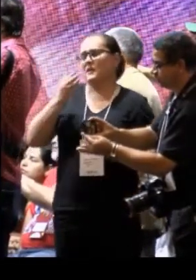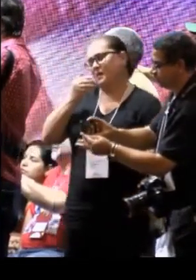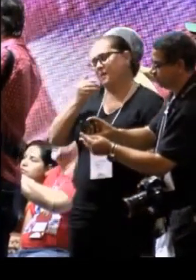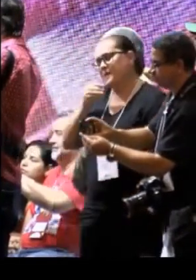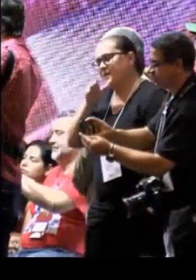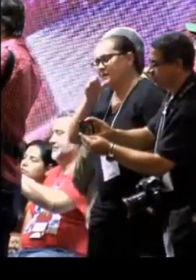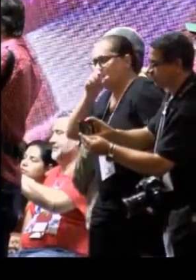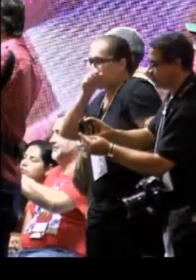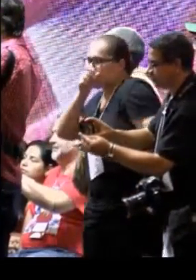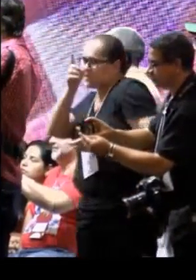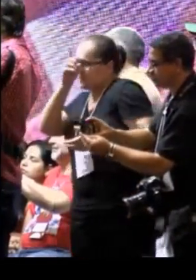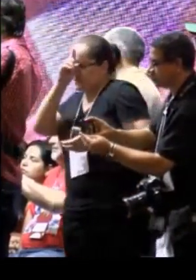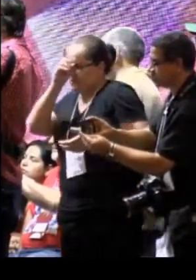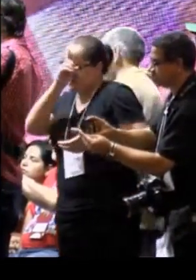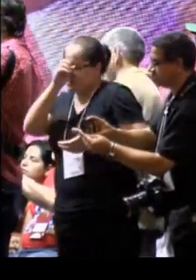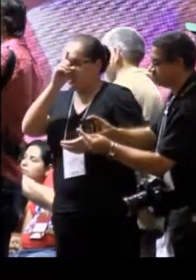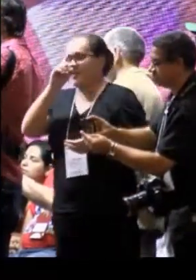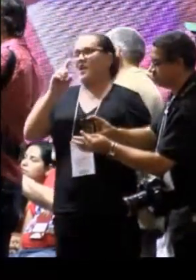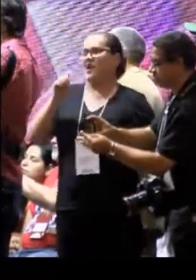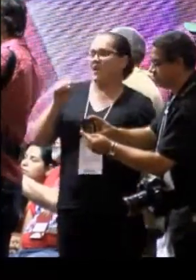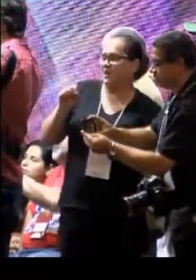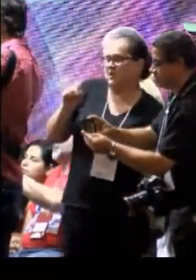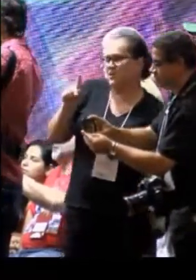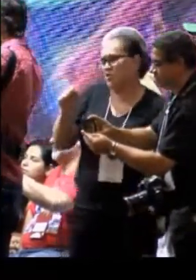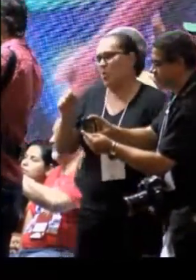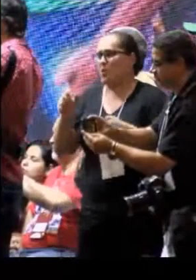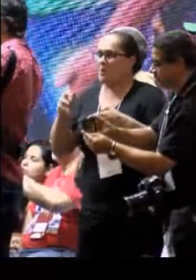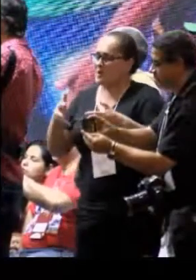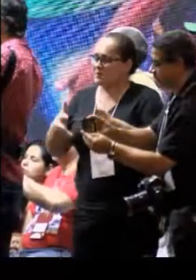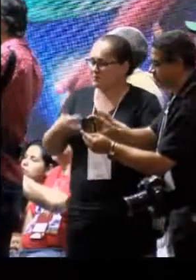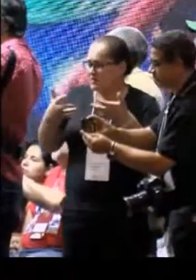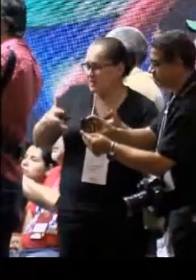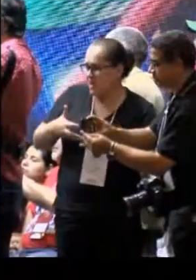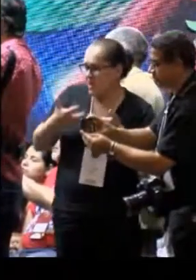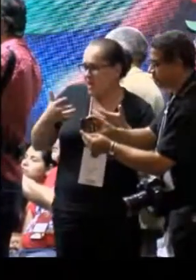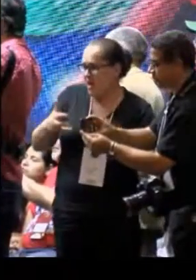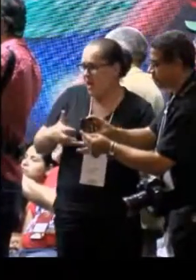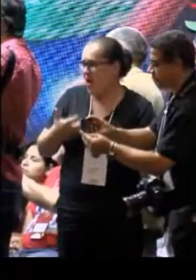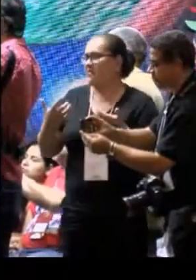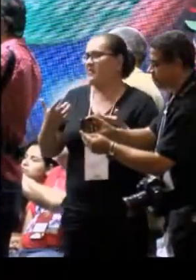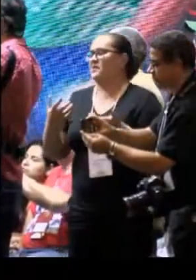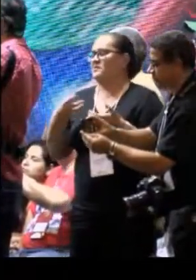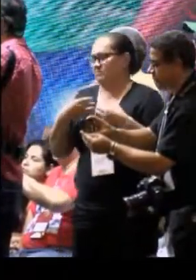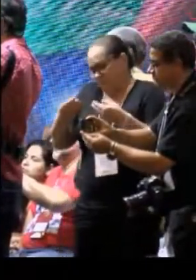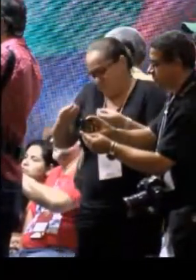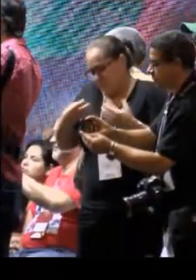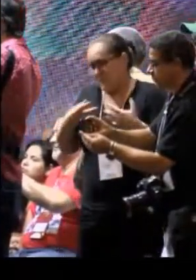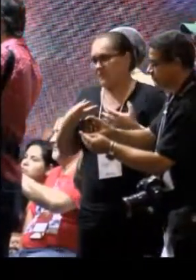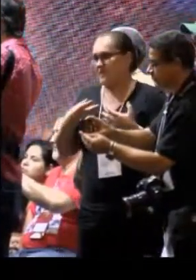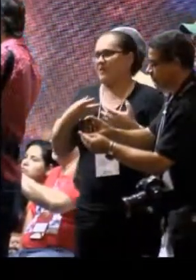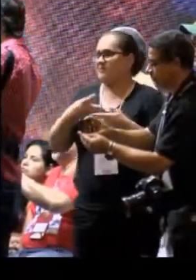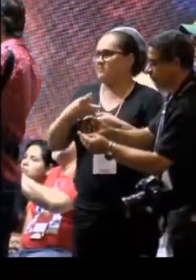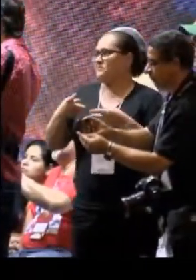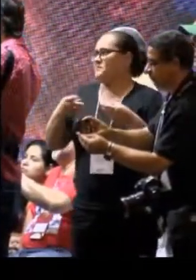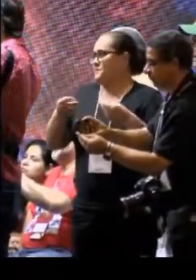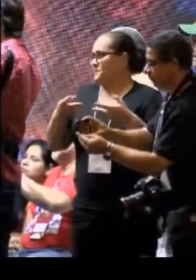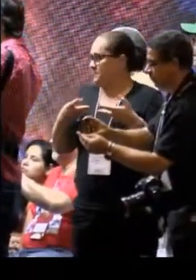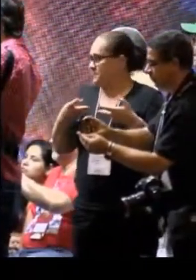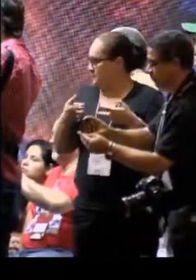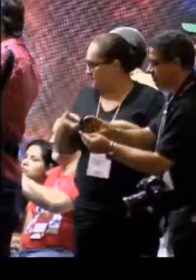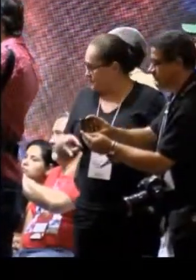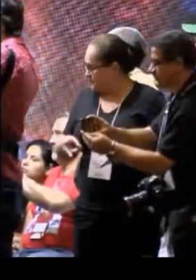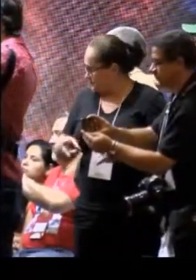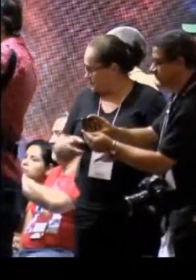para mim, todo dia uma sopa ou uma salada. O Lulinha sobreviveu aqui.